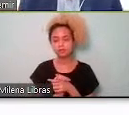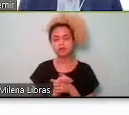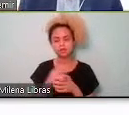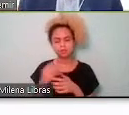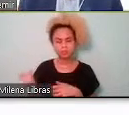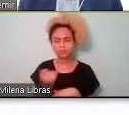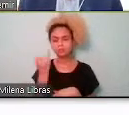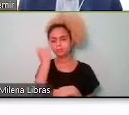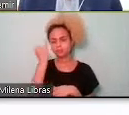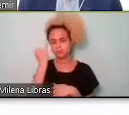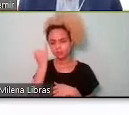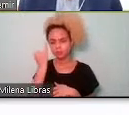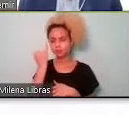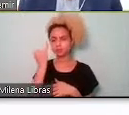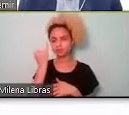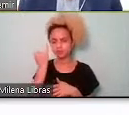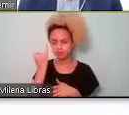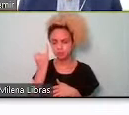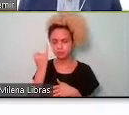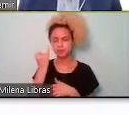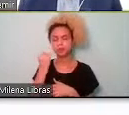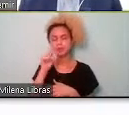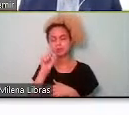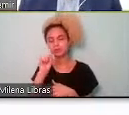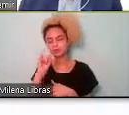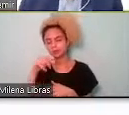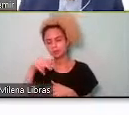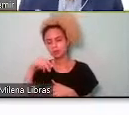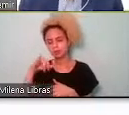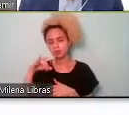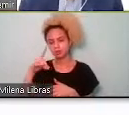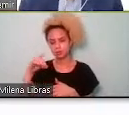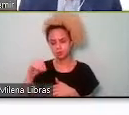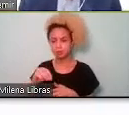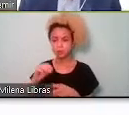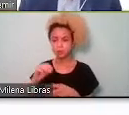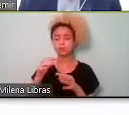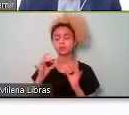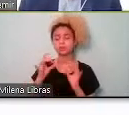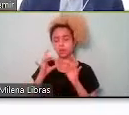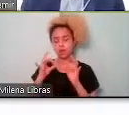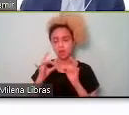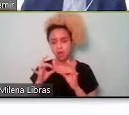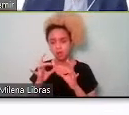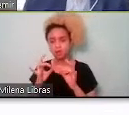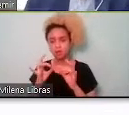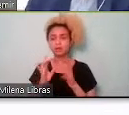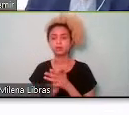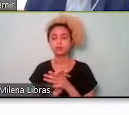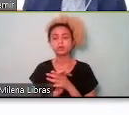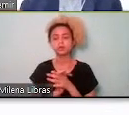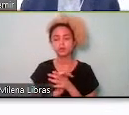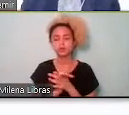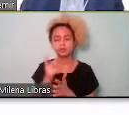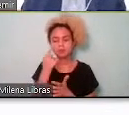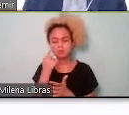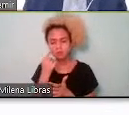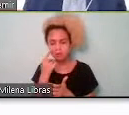importante. Senhores síndicos, administradores, né, os técnicos vão ser envolvidos, observar a